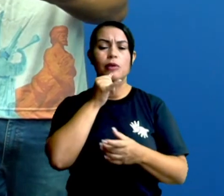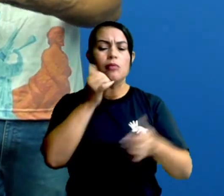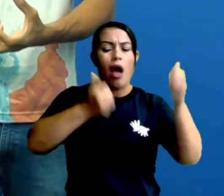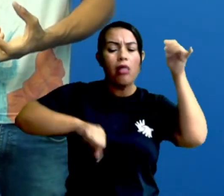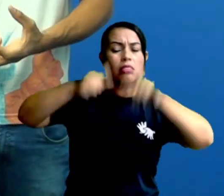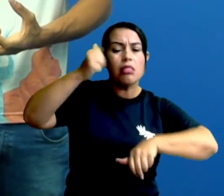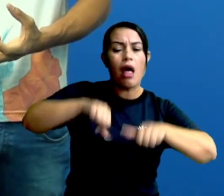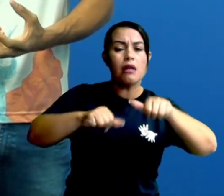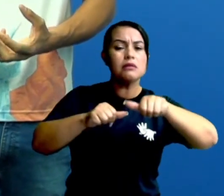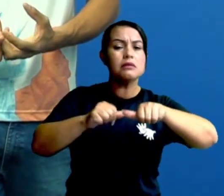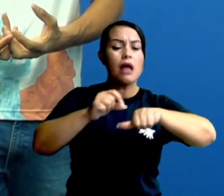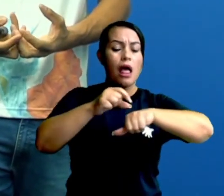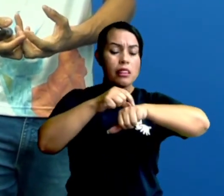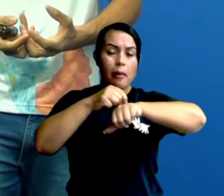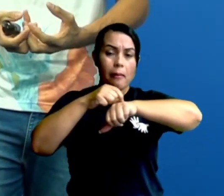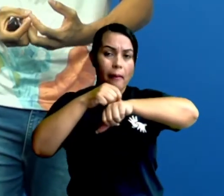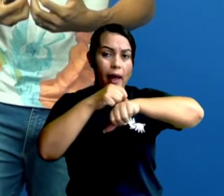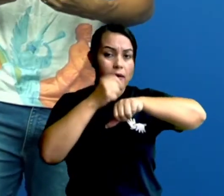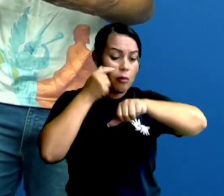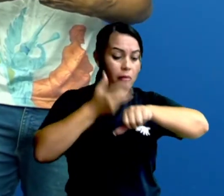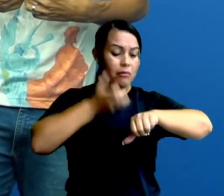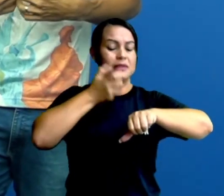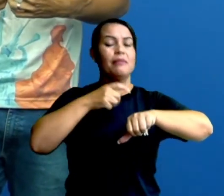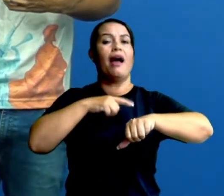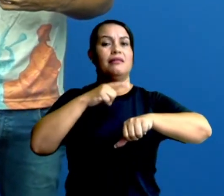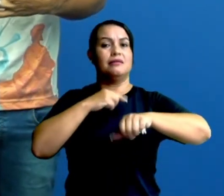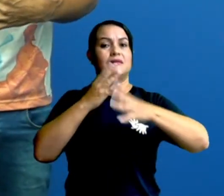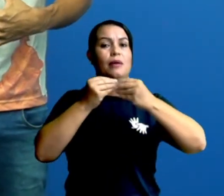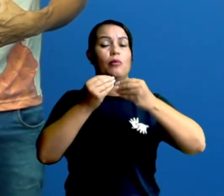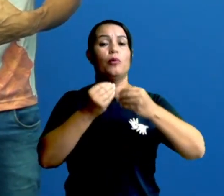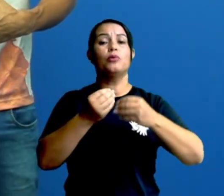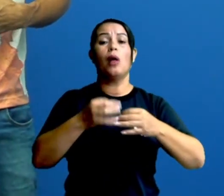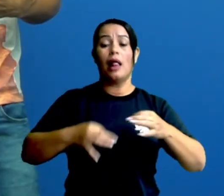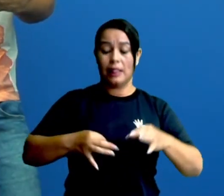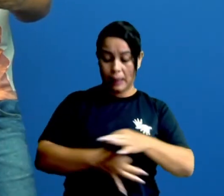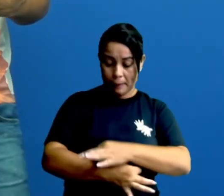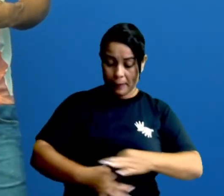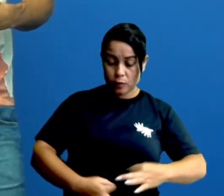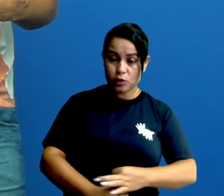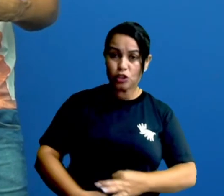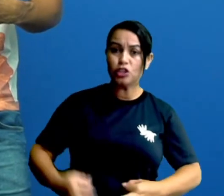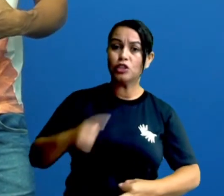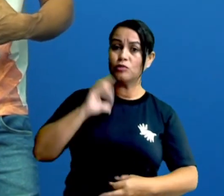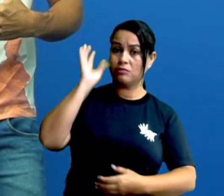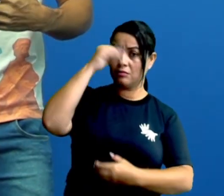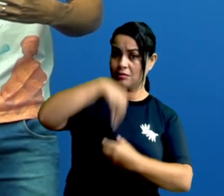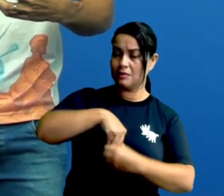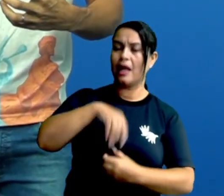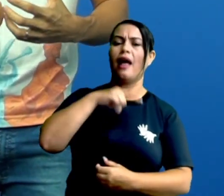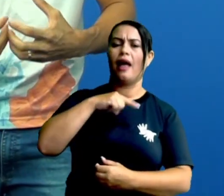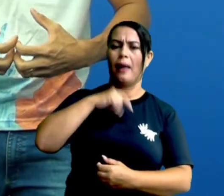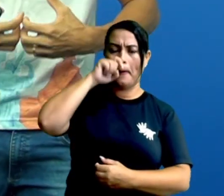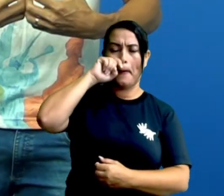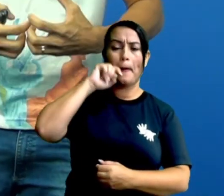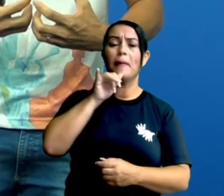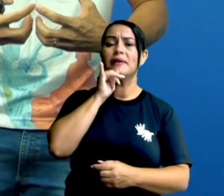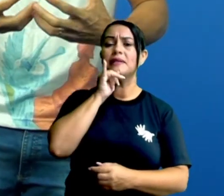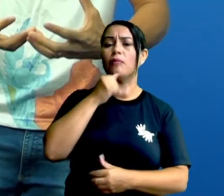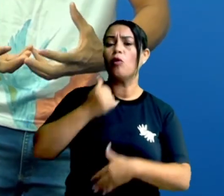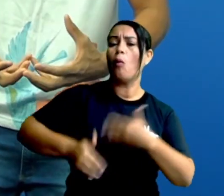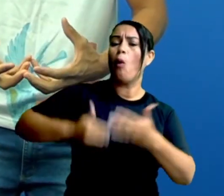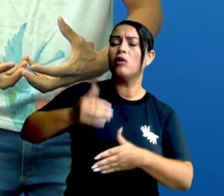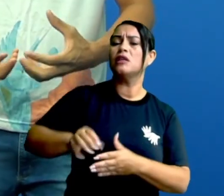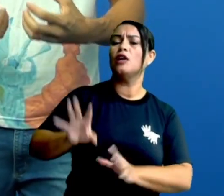ia observar que existem muitos micro-organismos. No nosso intestino, fazendo parte do processo de absorção, do